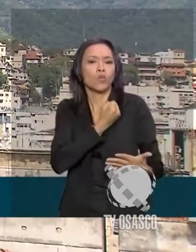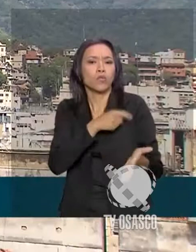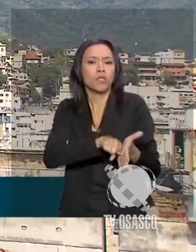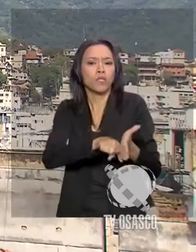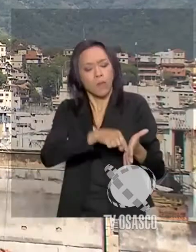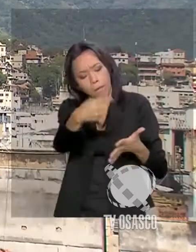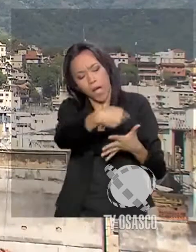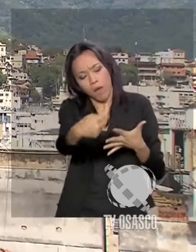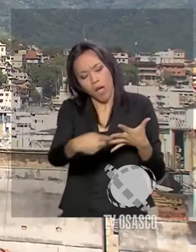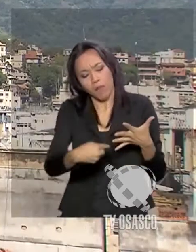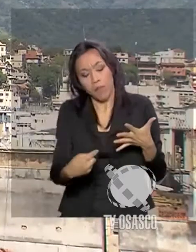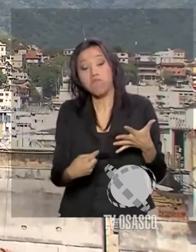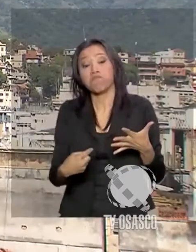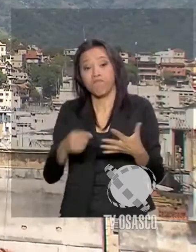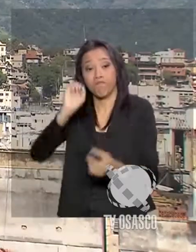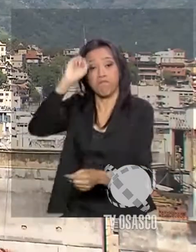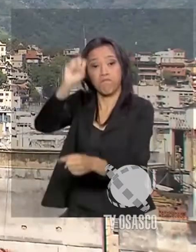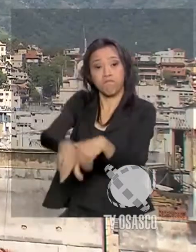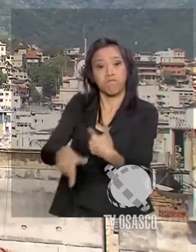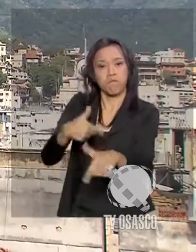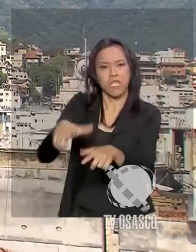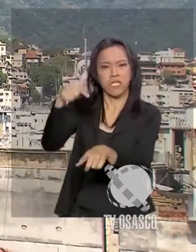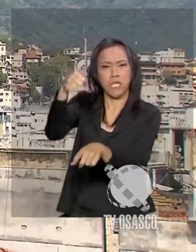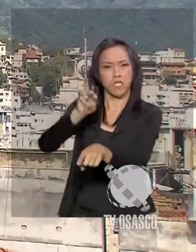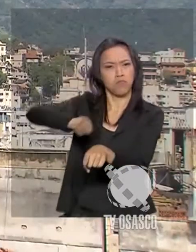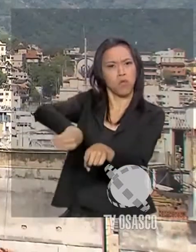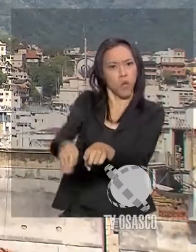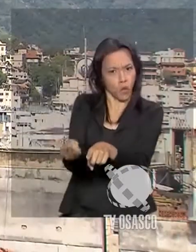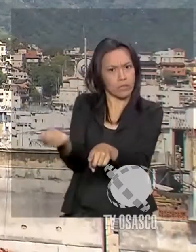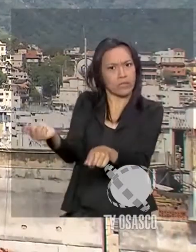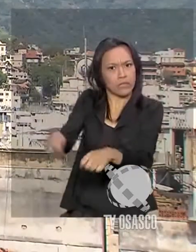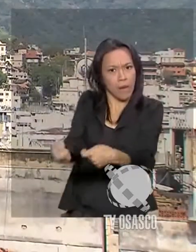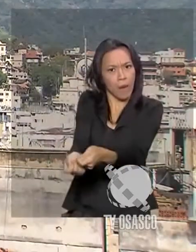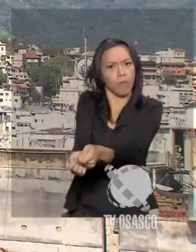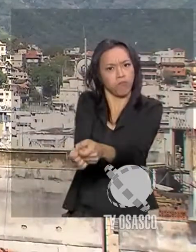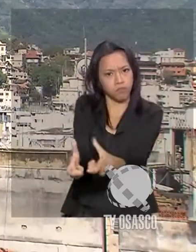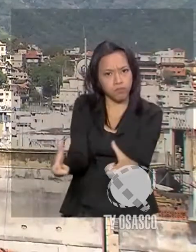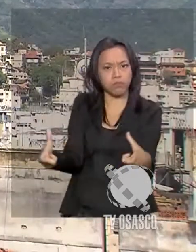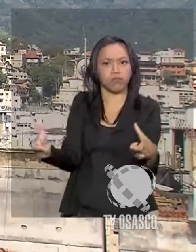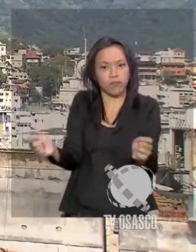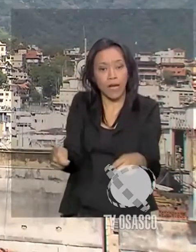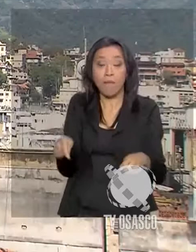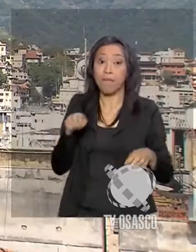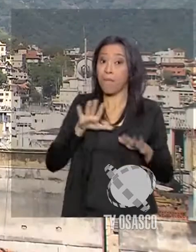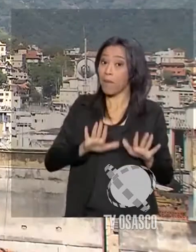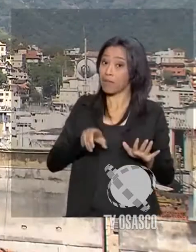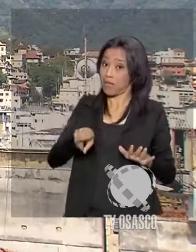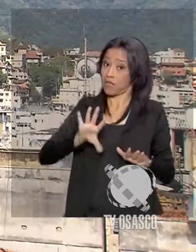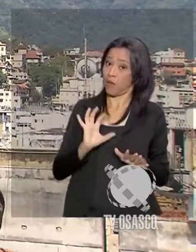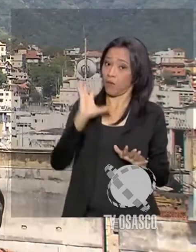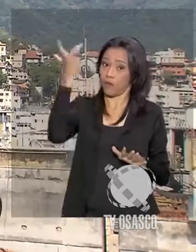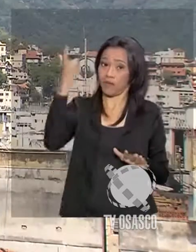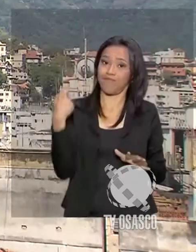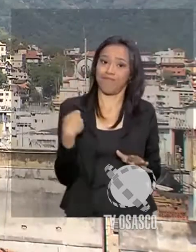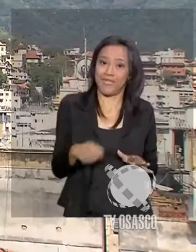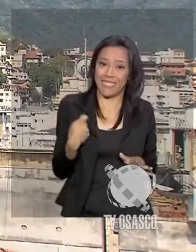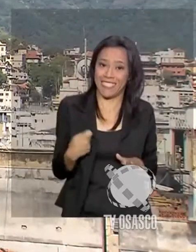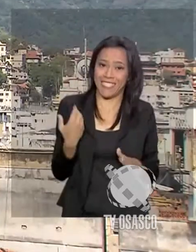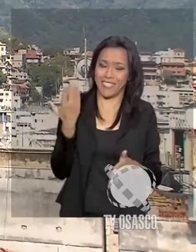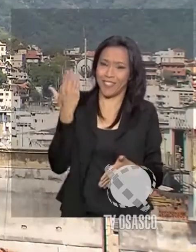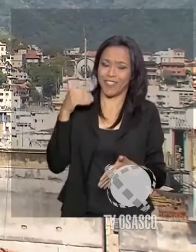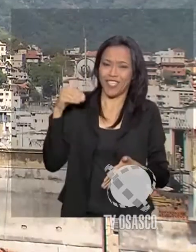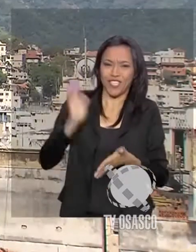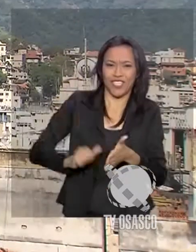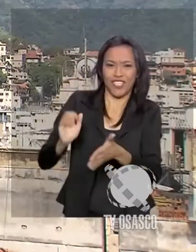que emprega 7 milhões com o potencial de crescer ainda mais. Segundo o ministro, para que isso ocorra, é preciso destravar alguns